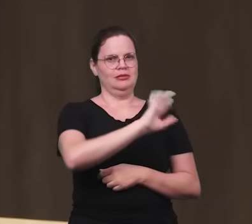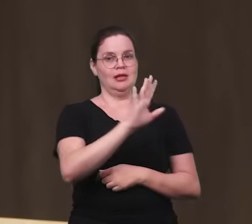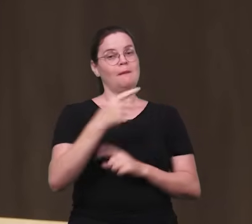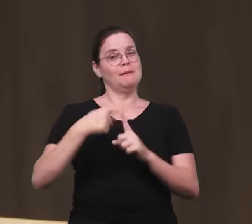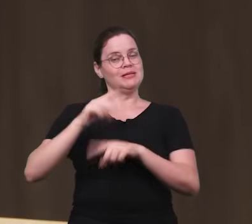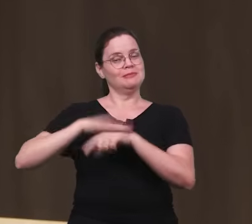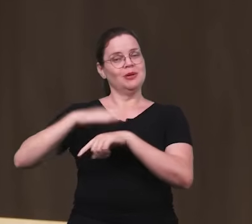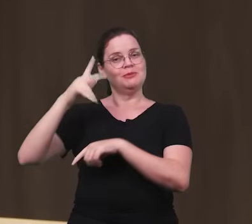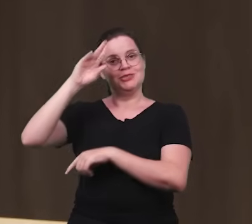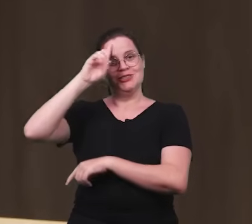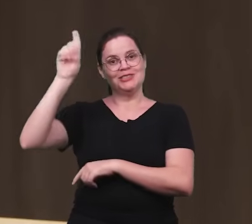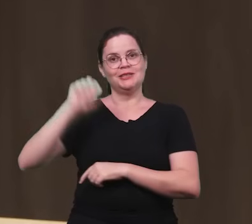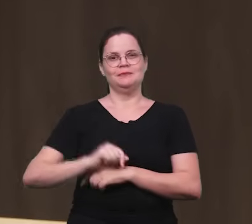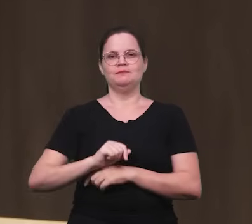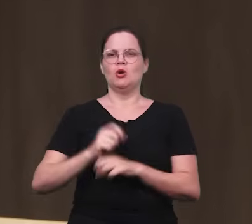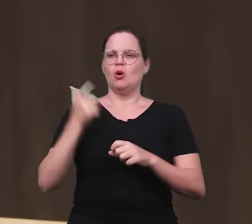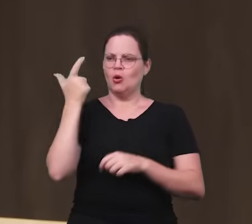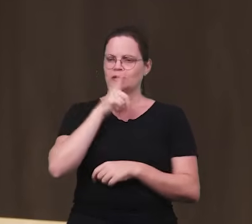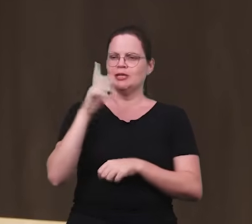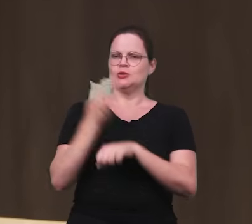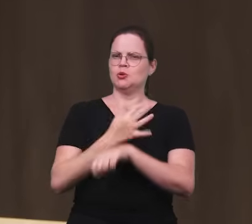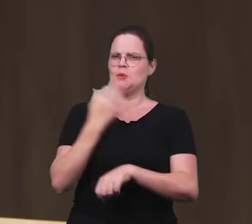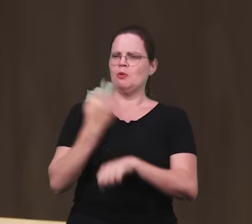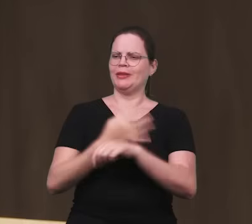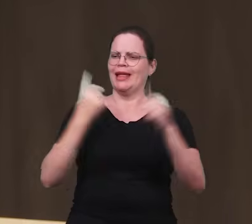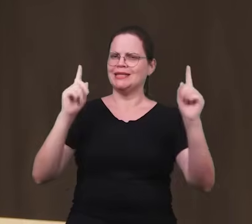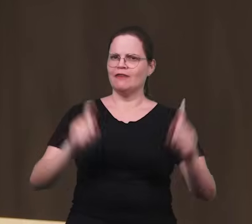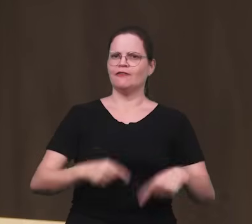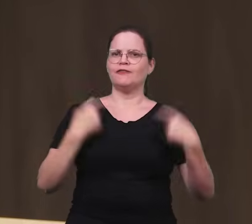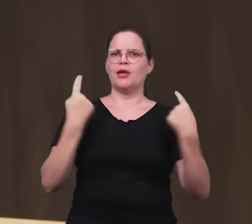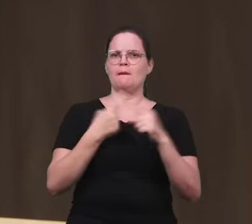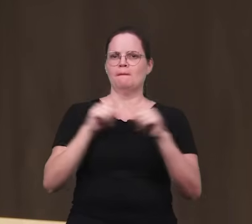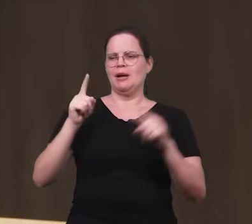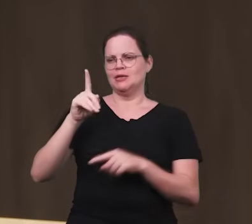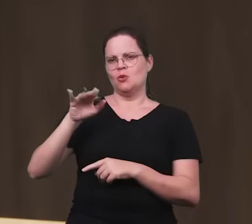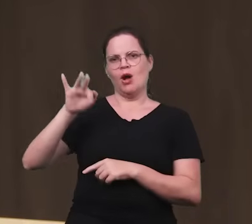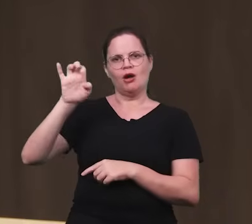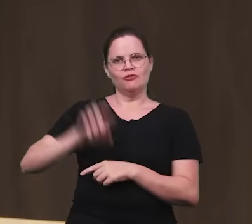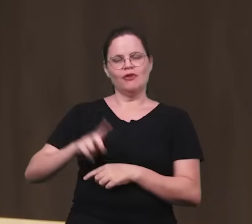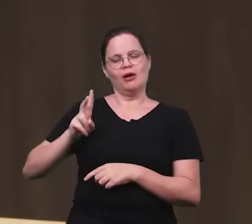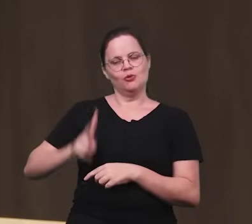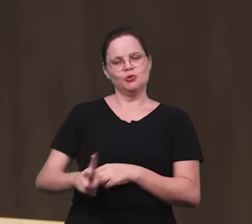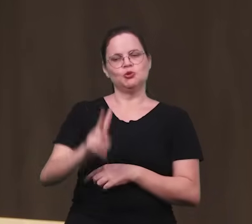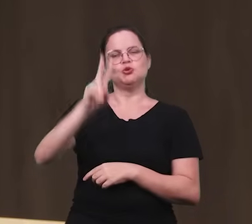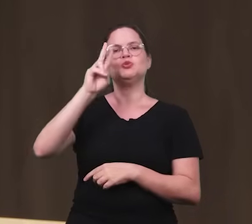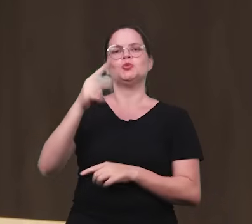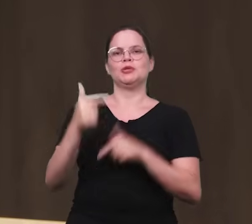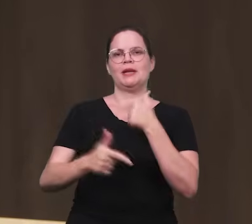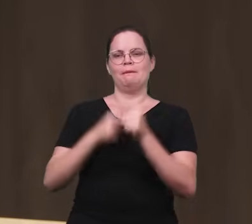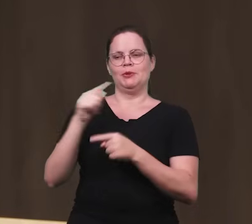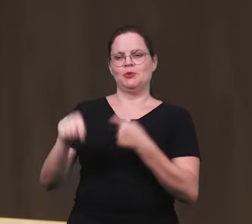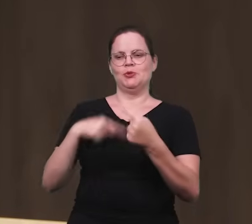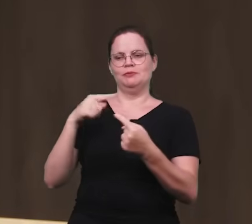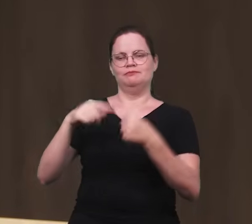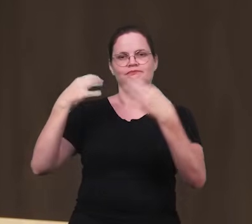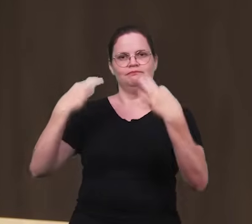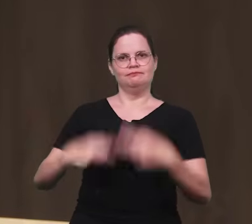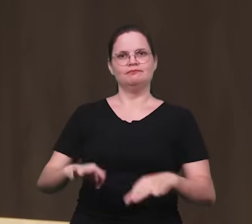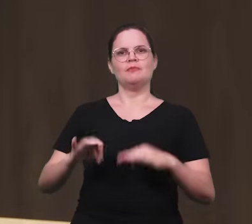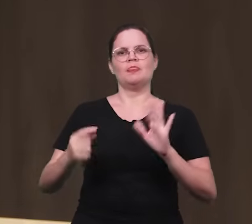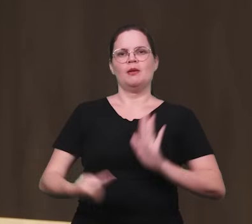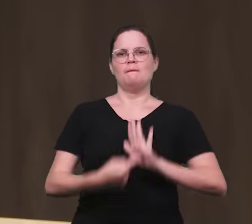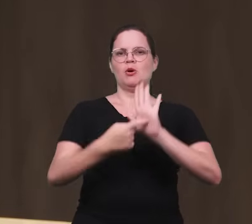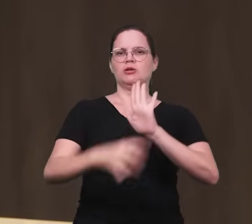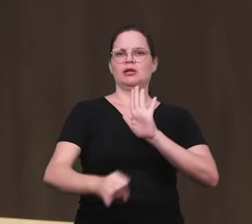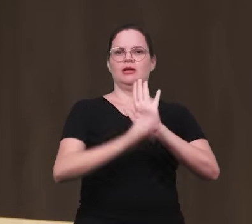Ela enfrenta os desafios da vida sem perder a fé, trabalha com propósito, preserva sua identidade